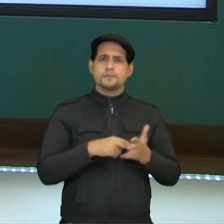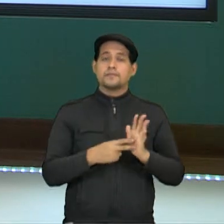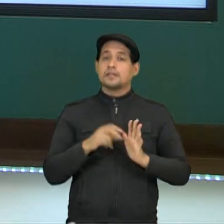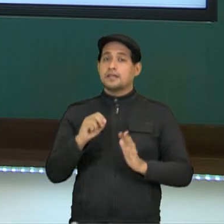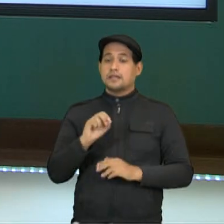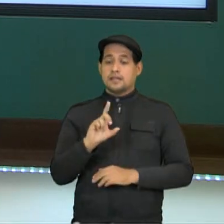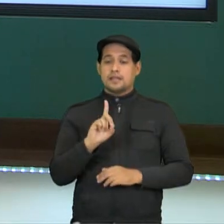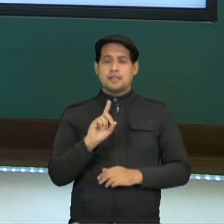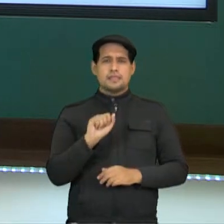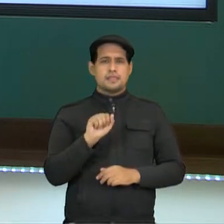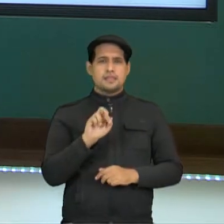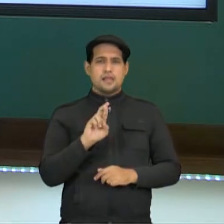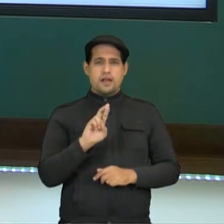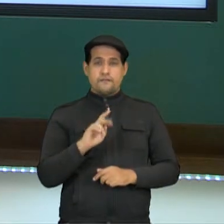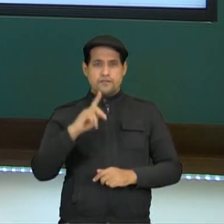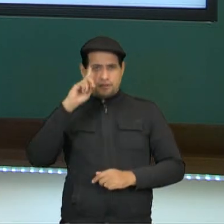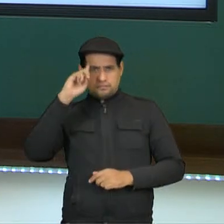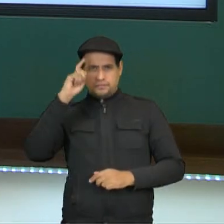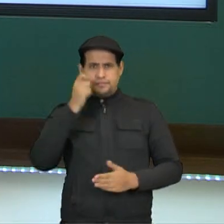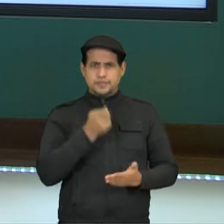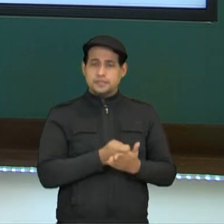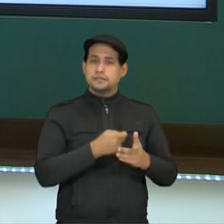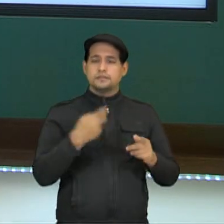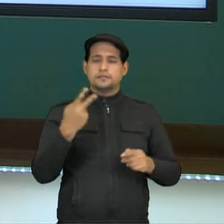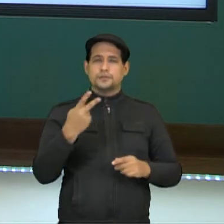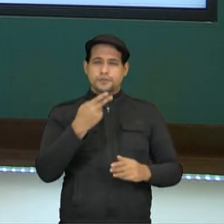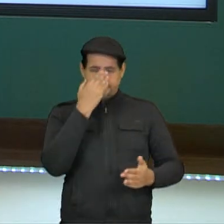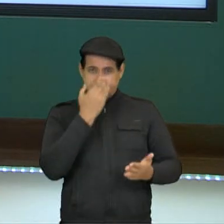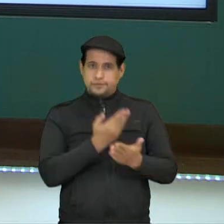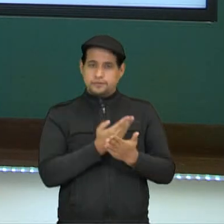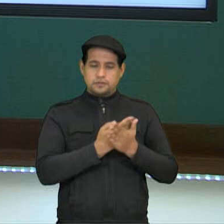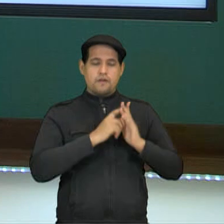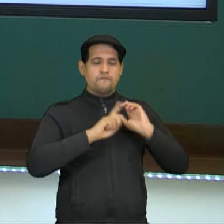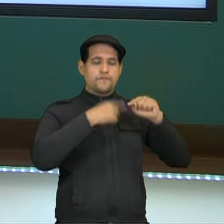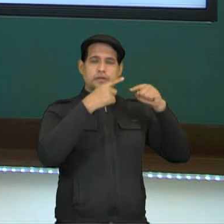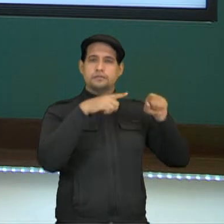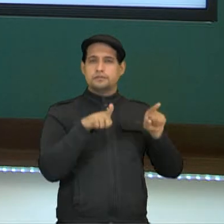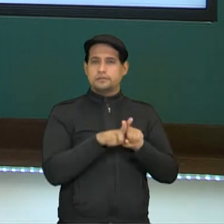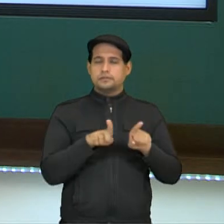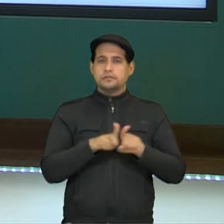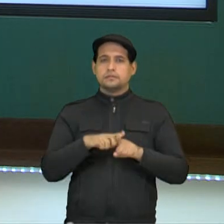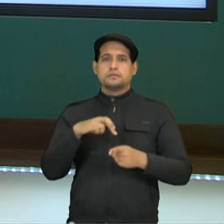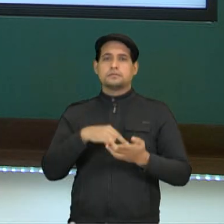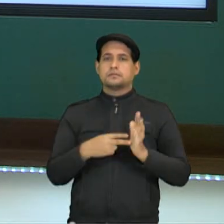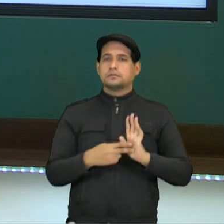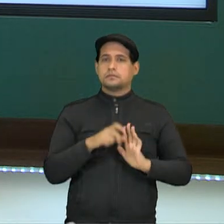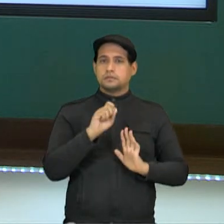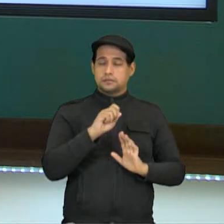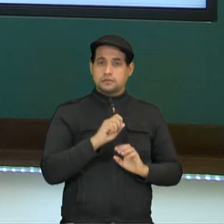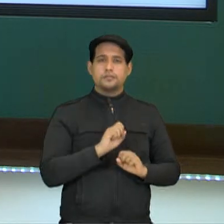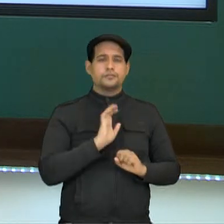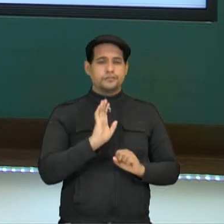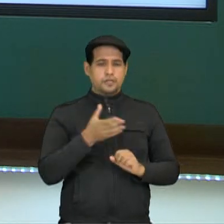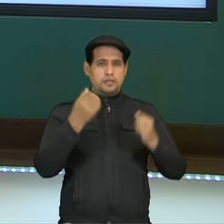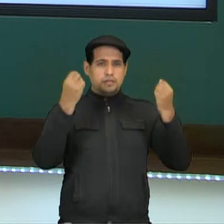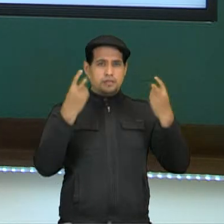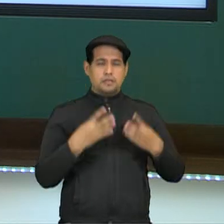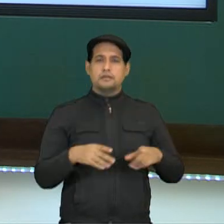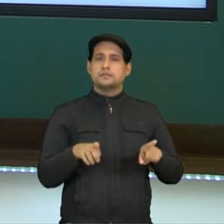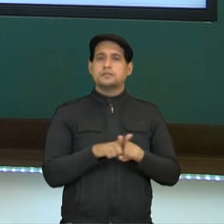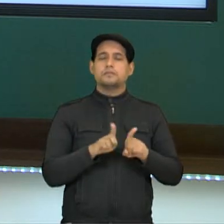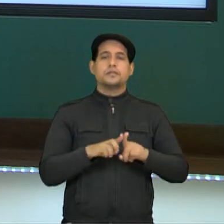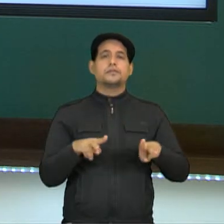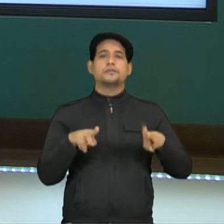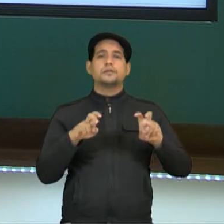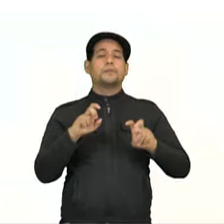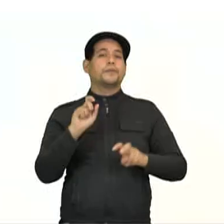de Darwin, que foi um segundo estudioso da área de evolução e que ele também já falava, sobre